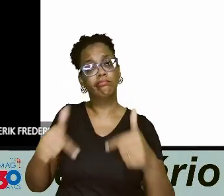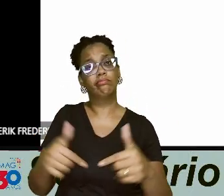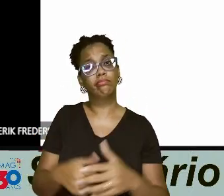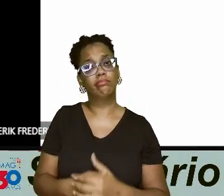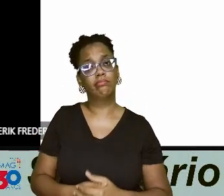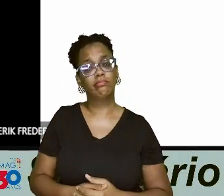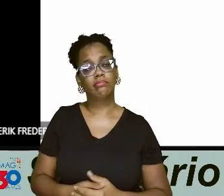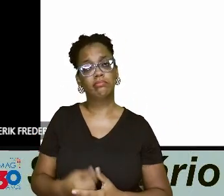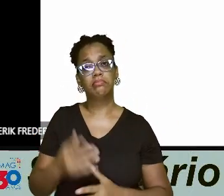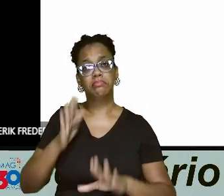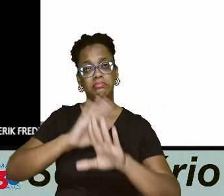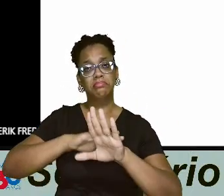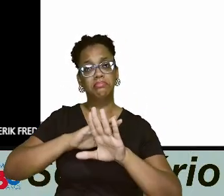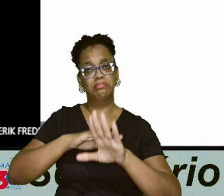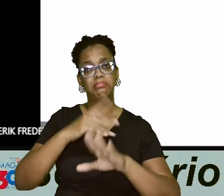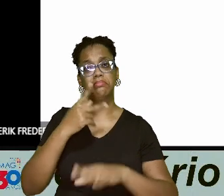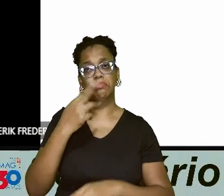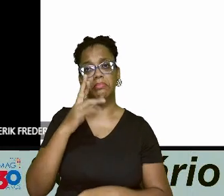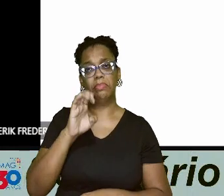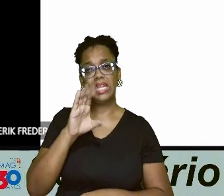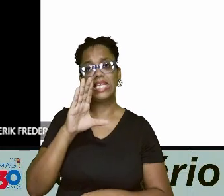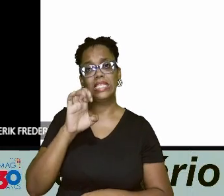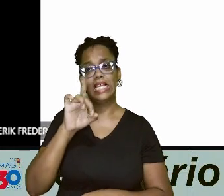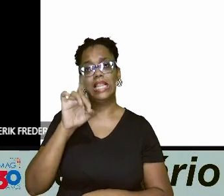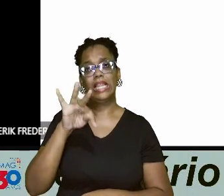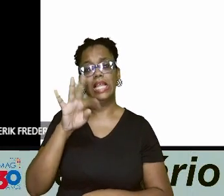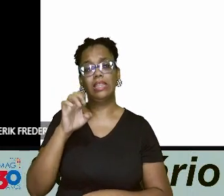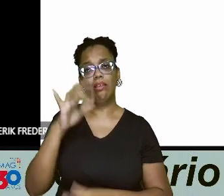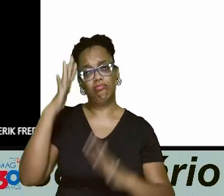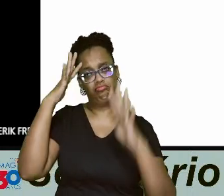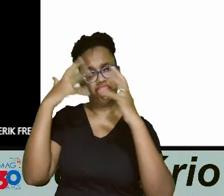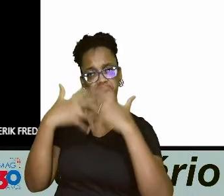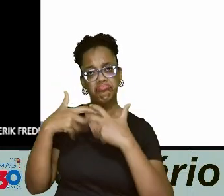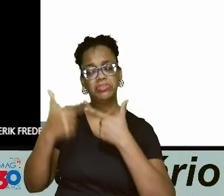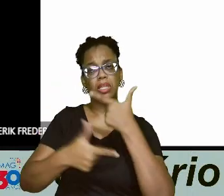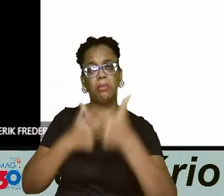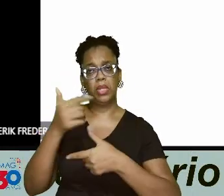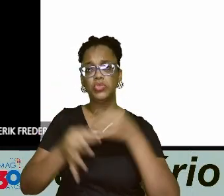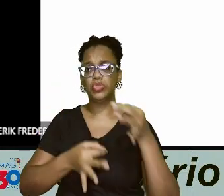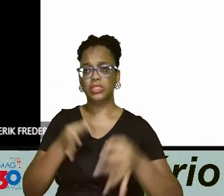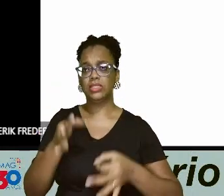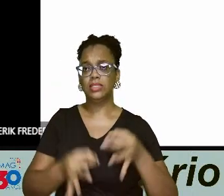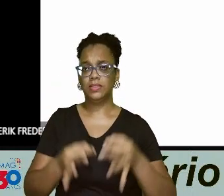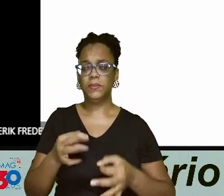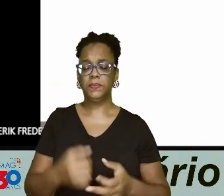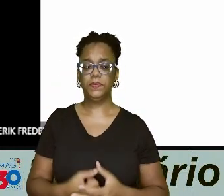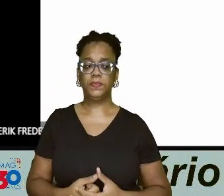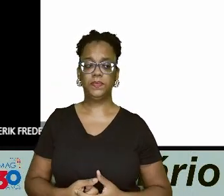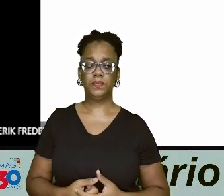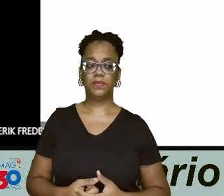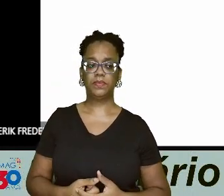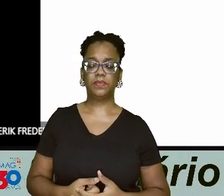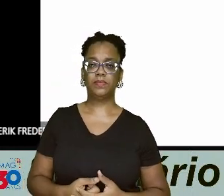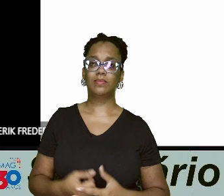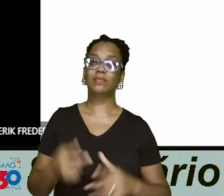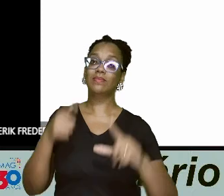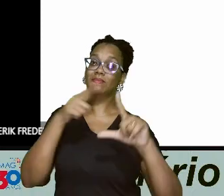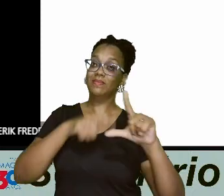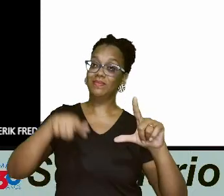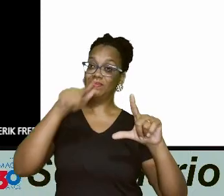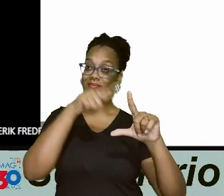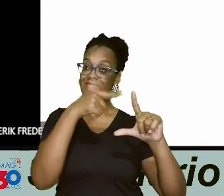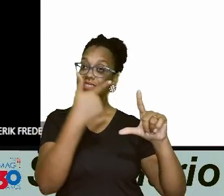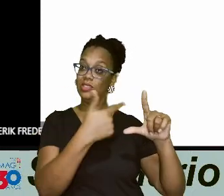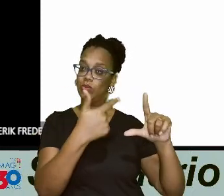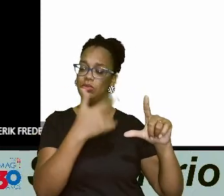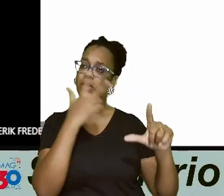precedente em termos de racionalização do trabalho judiciário. Essa impressão, ela parece ser confirmada